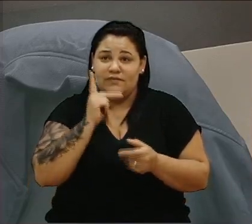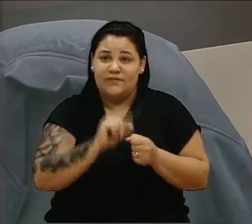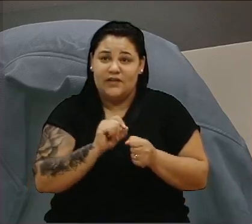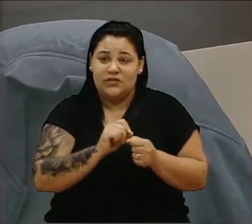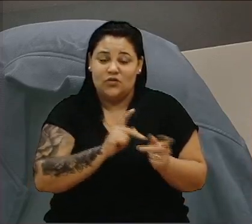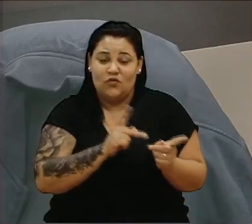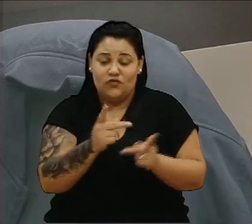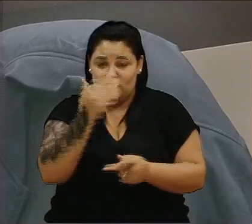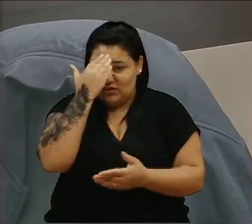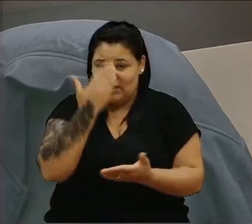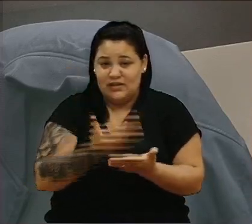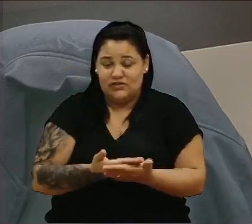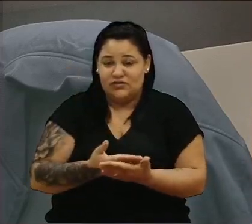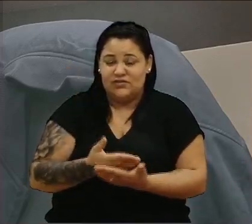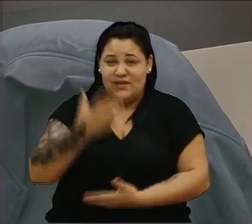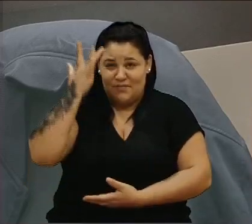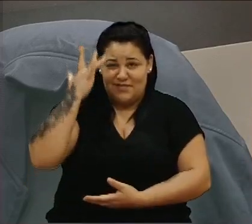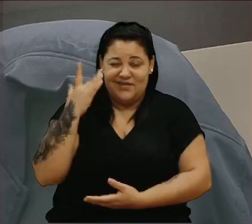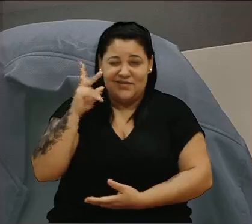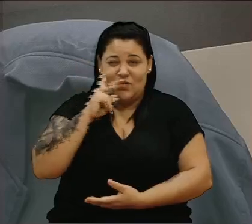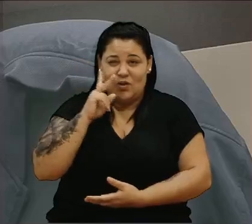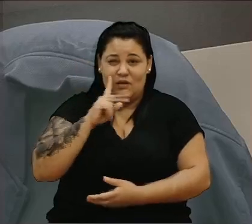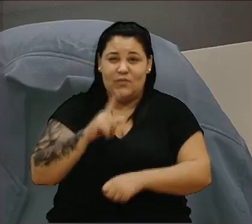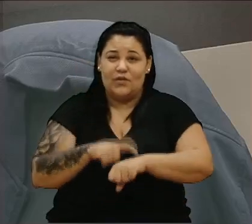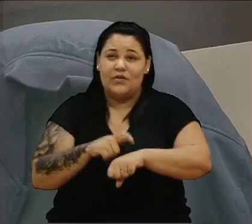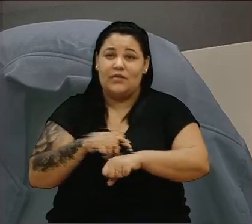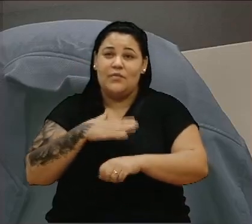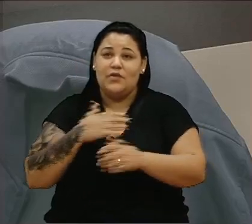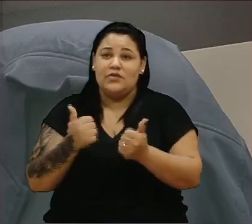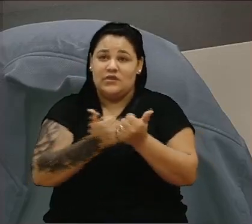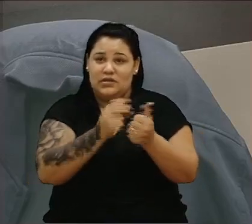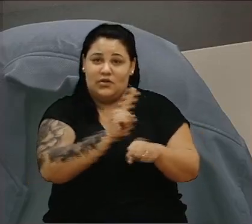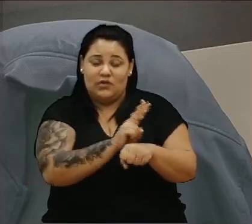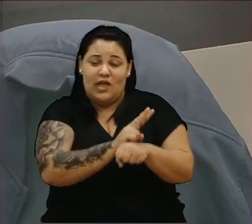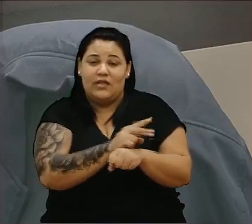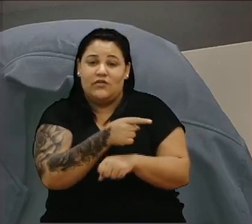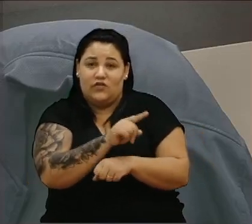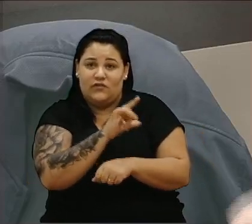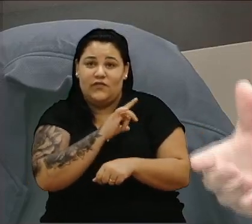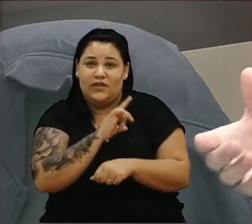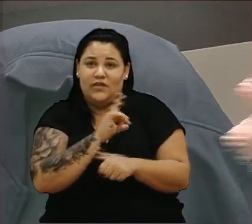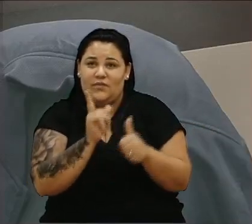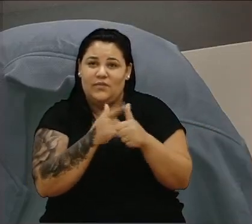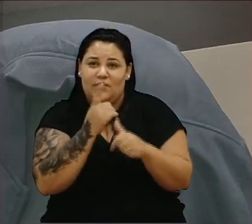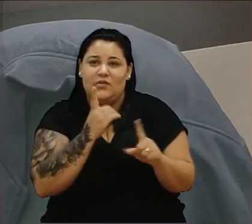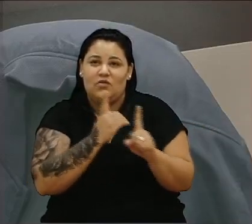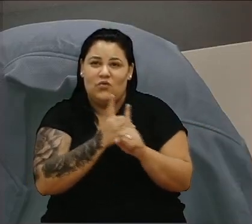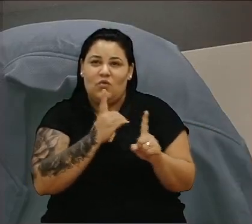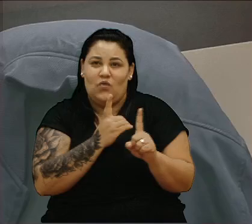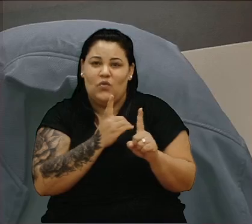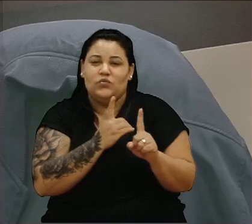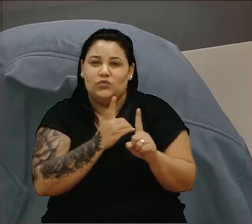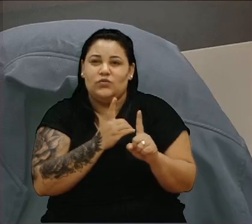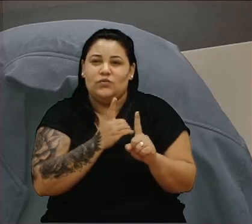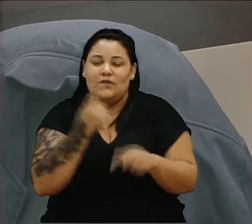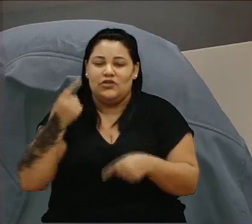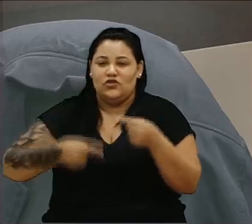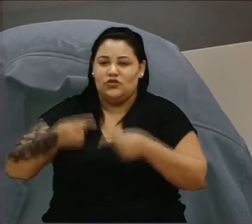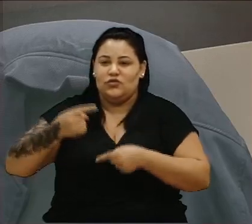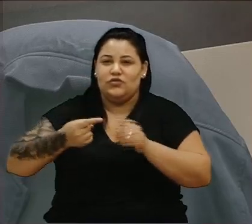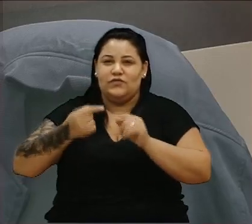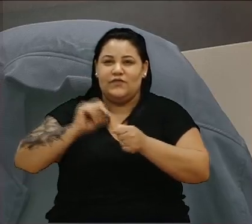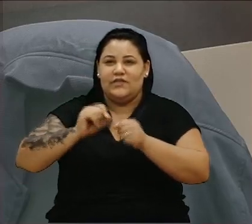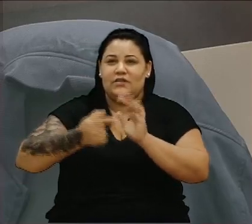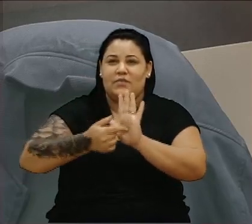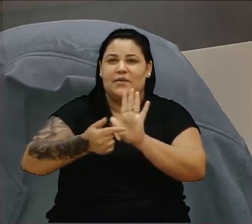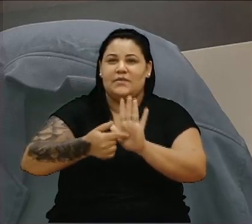amanhã, só não vou lembrar o horário, porque o meu assessor está cuidando ali, mas a gente vai ter o primeiro encontro da segurança pública, não é para debater isso, mas é uma apresentação, vai